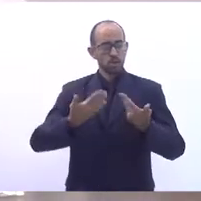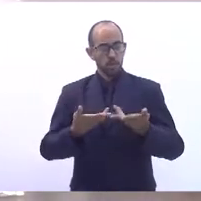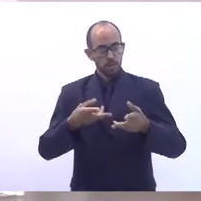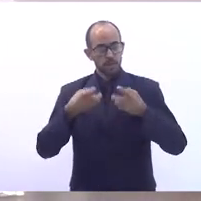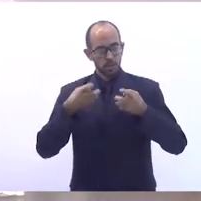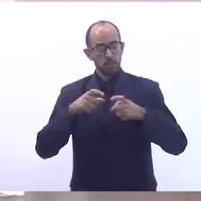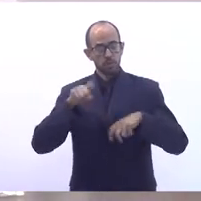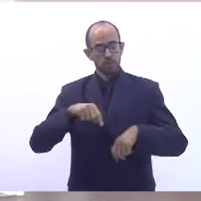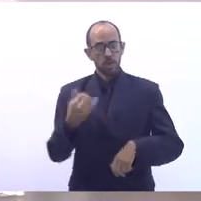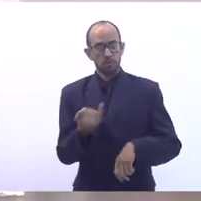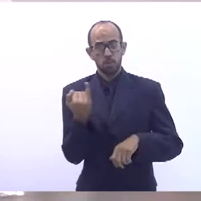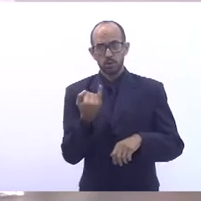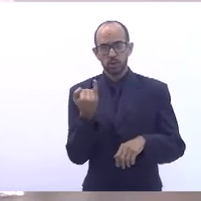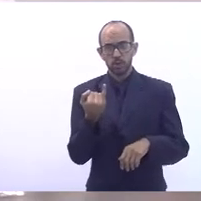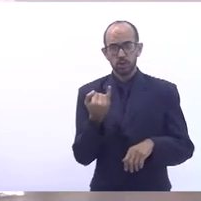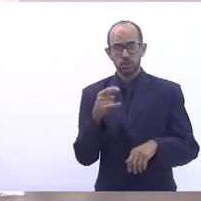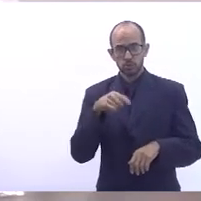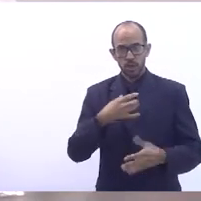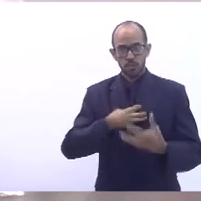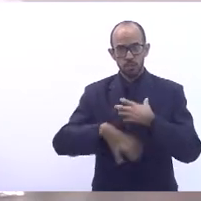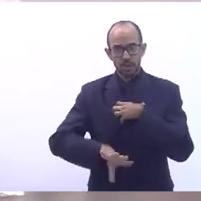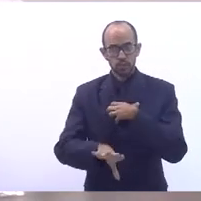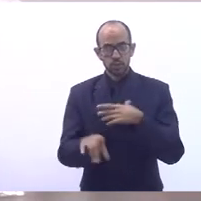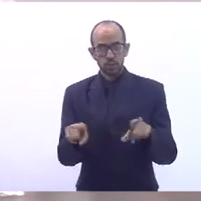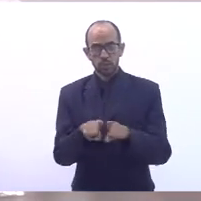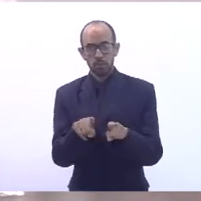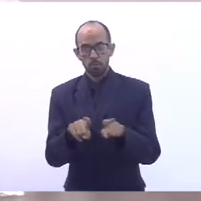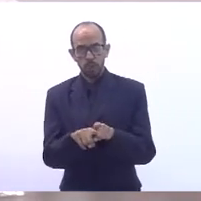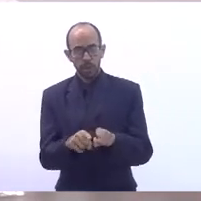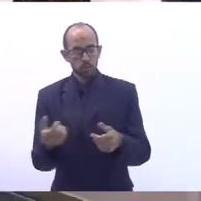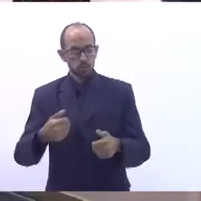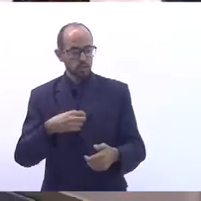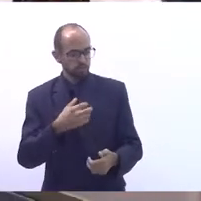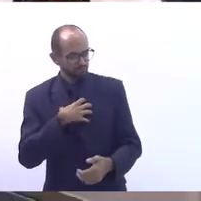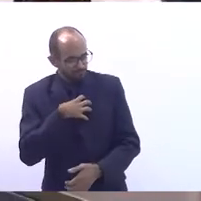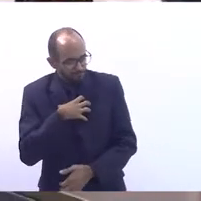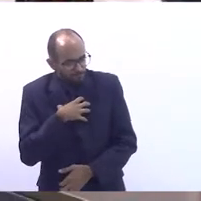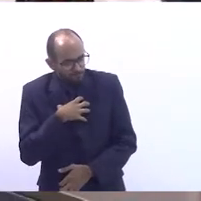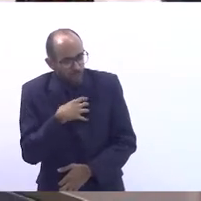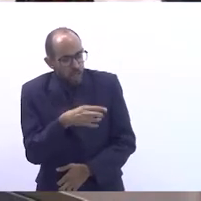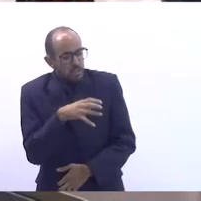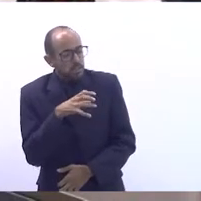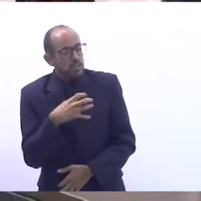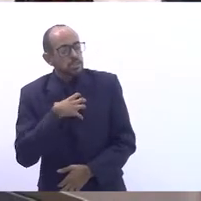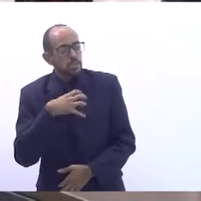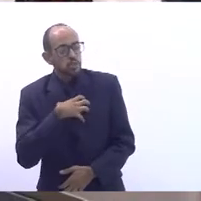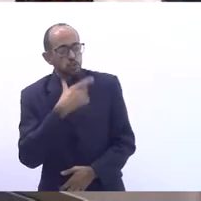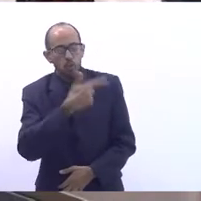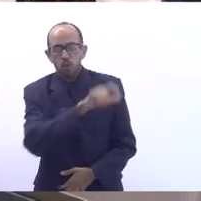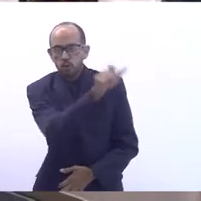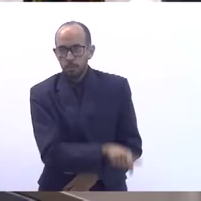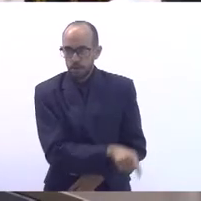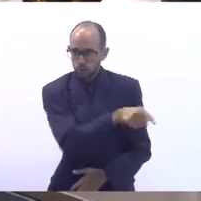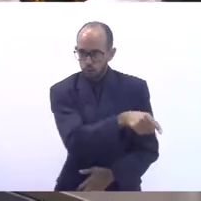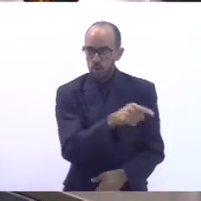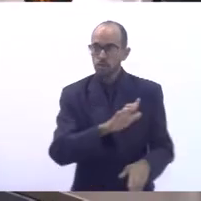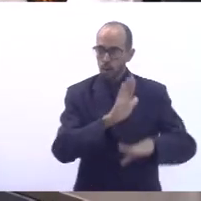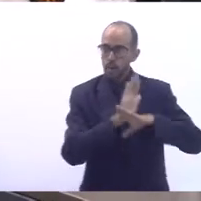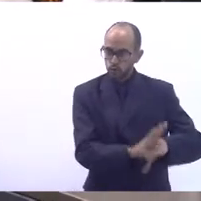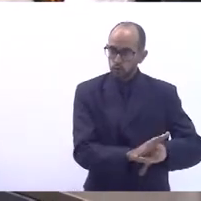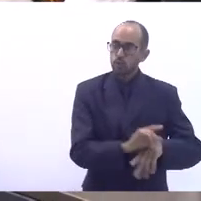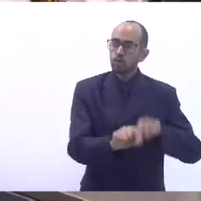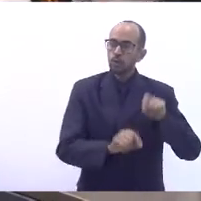como isso é importante isso é empatia também você se colocar no lugar do outro não eu acho que isso talvez ajude a quebrar